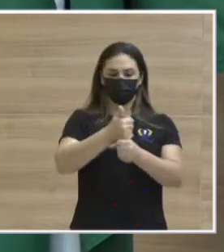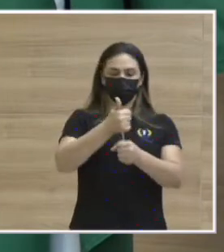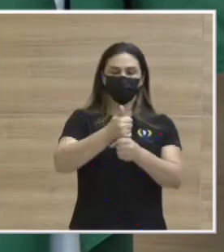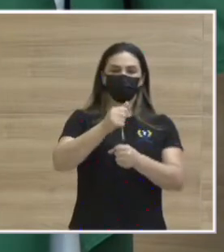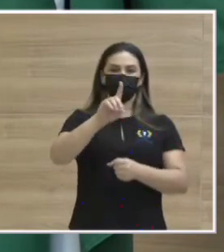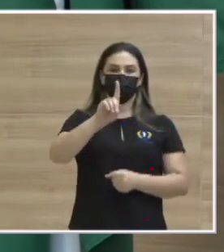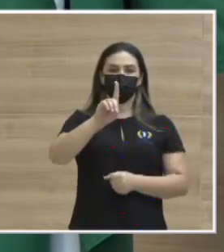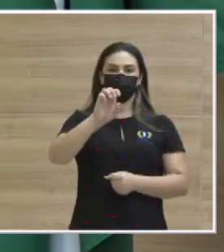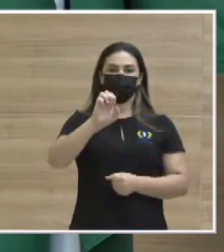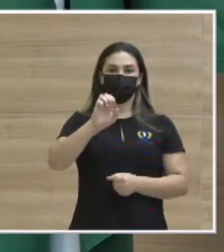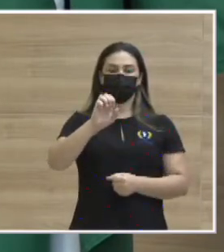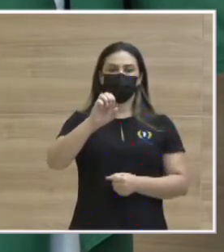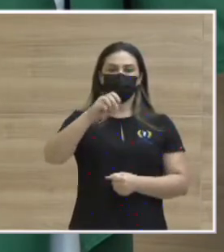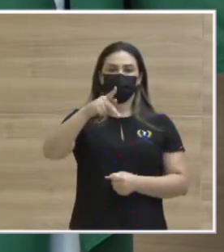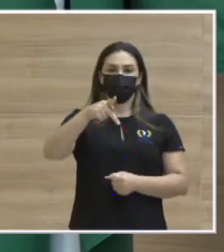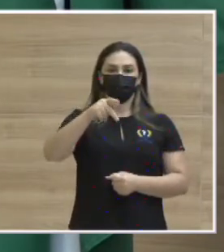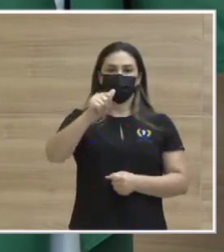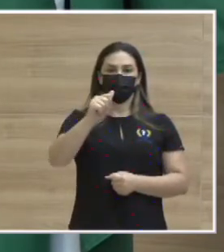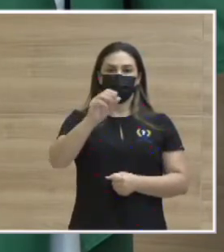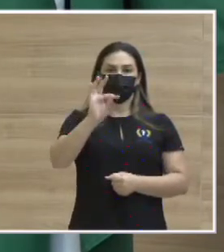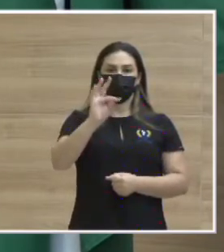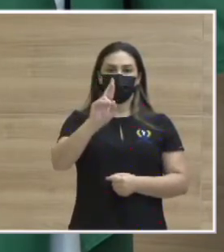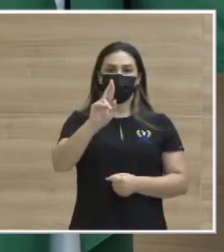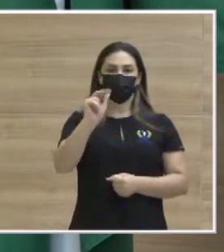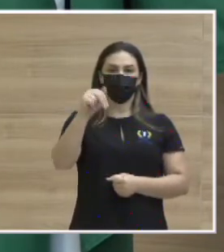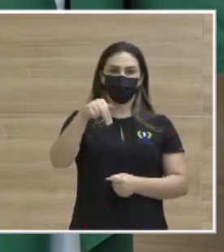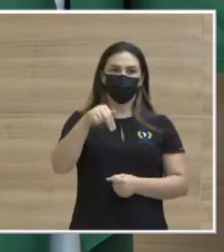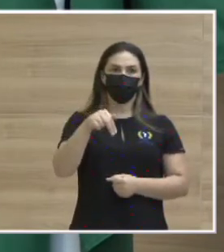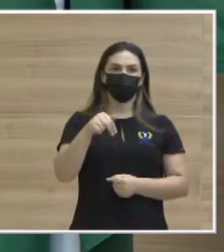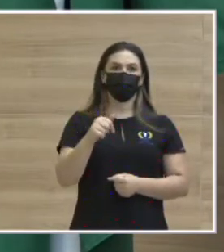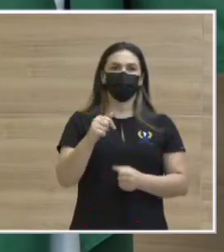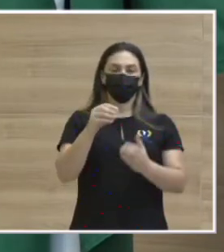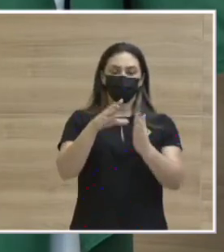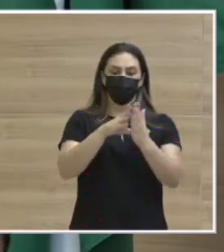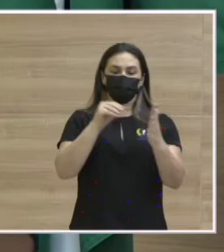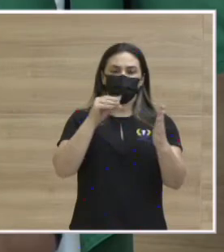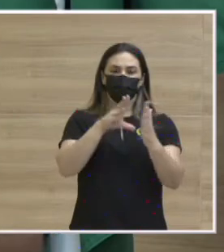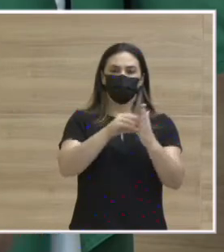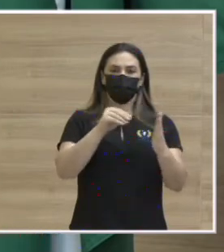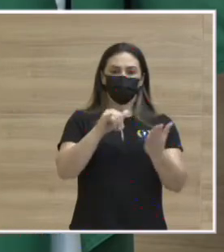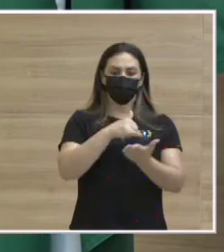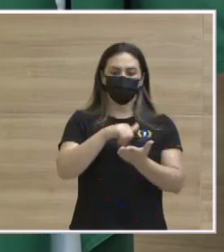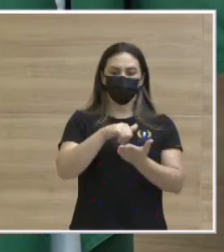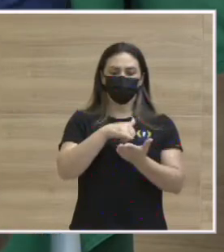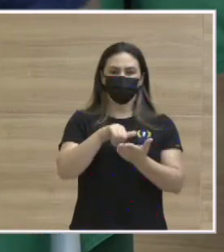DEPATRAN. Então, consta aí um print da minha fala no WhatsApp.